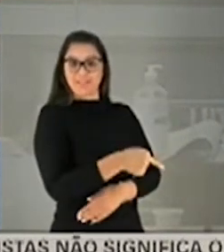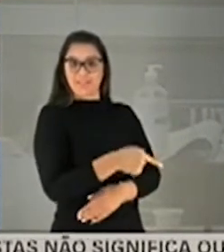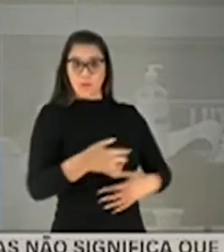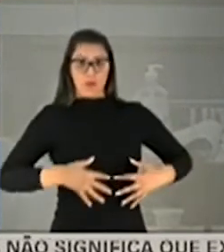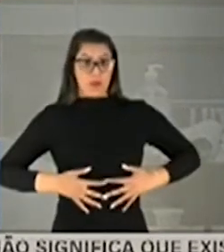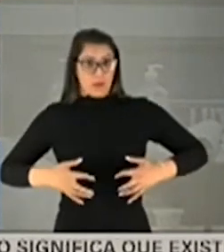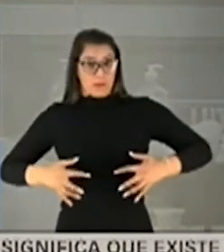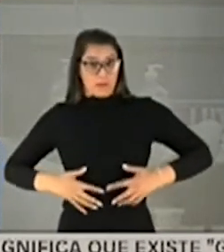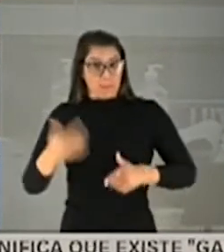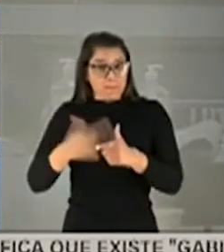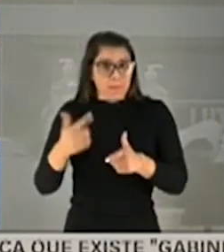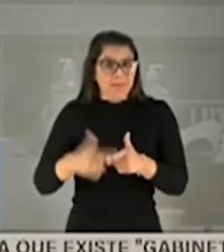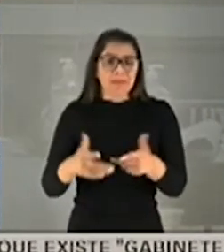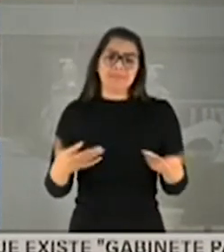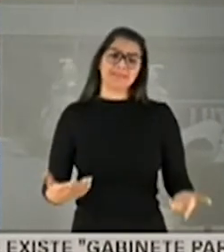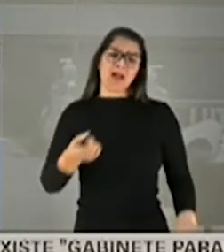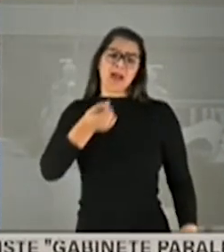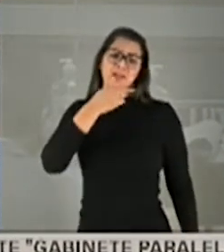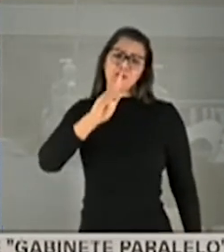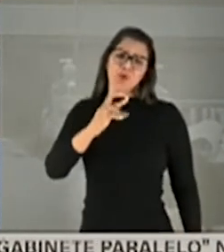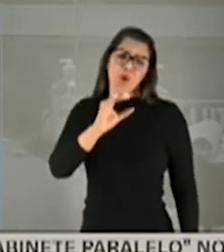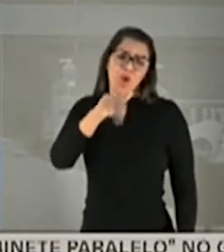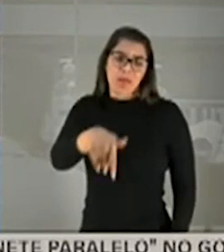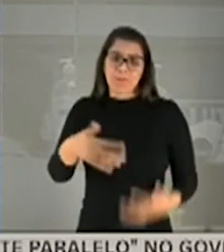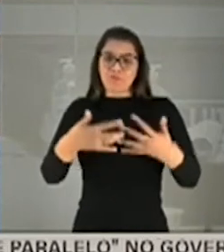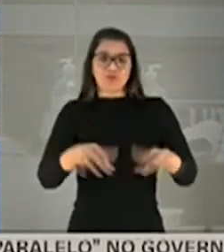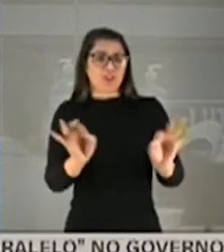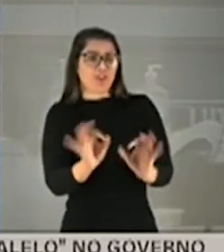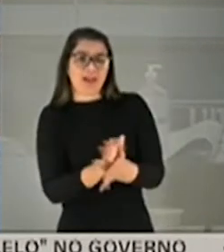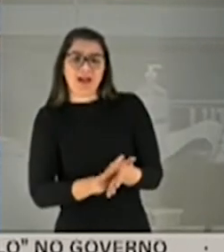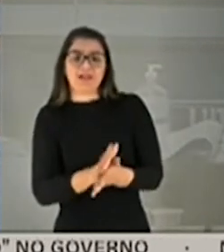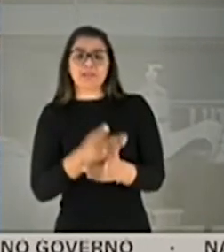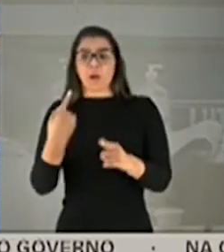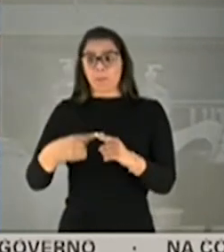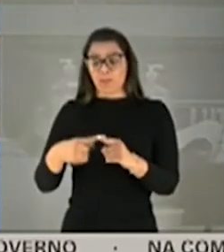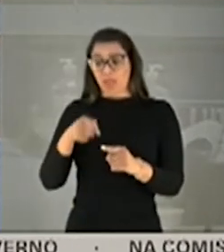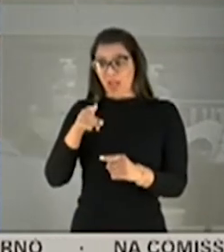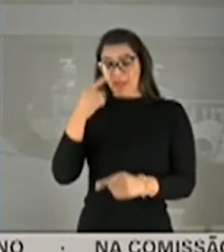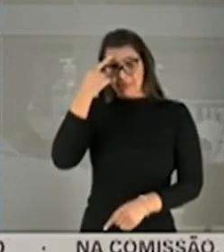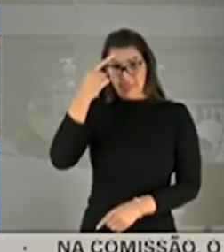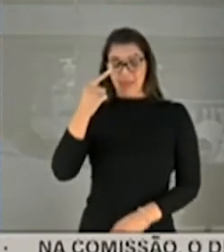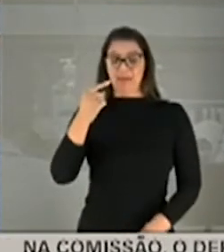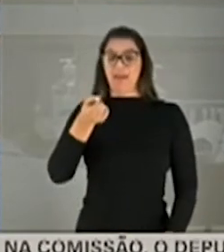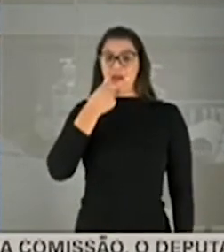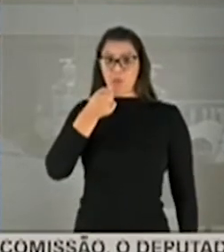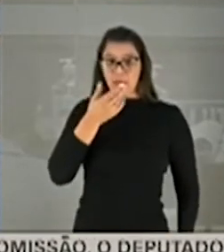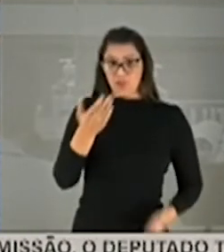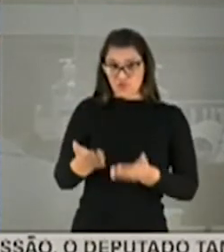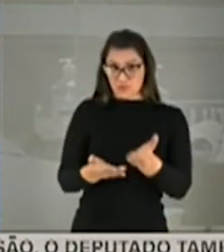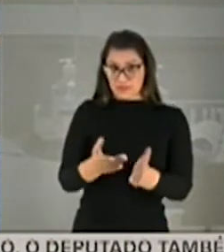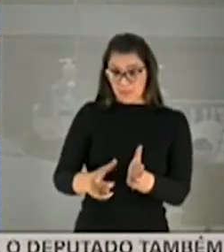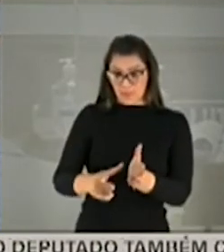pulmão, a cloroquina não fez efeito. Porque a cloroquina, segundo a tese de quem defende tratamento